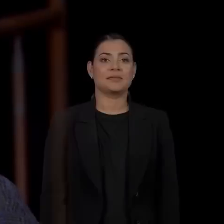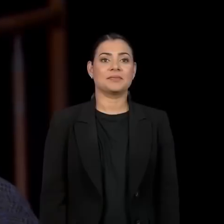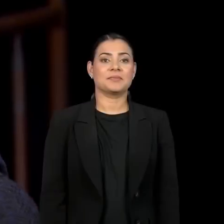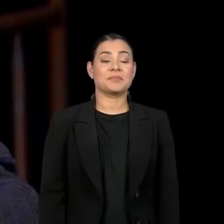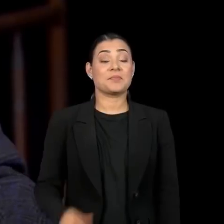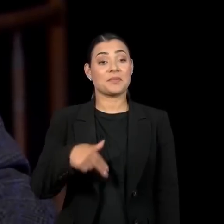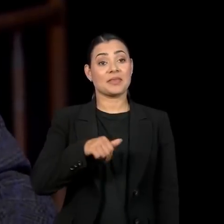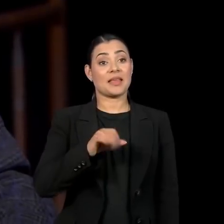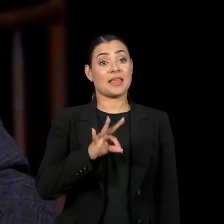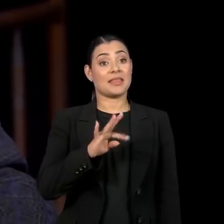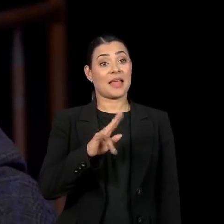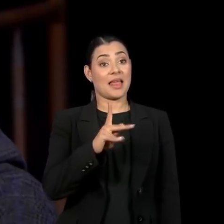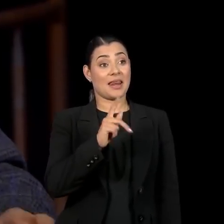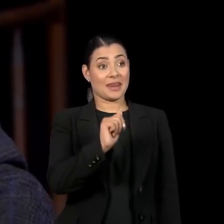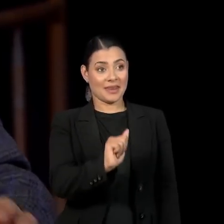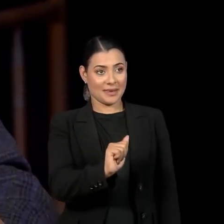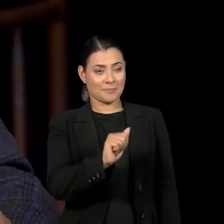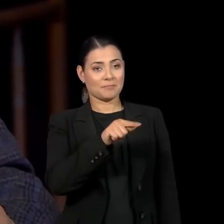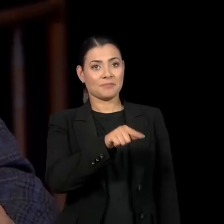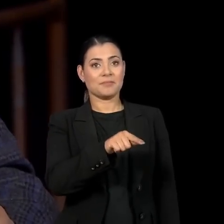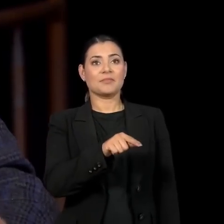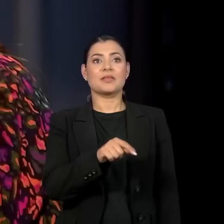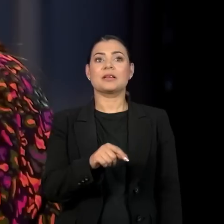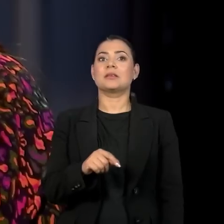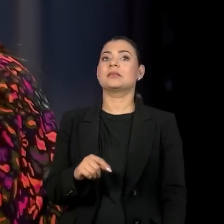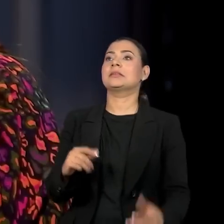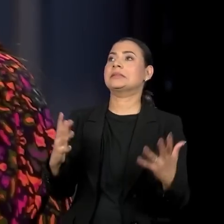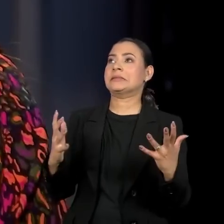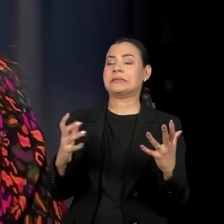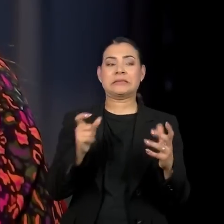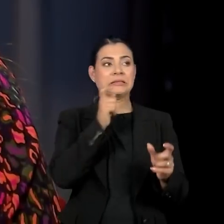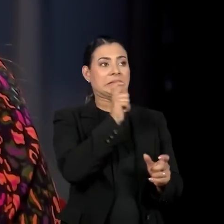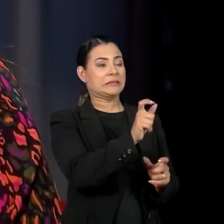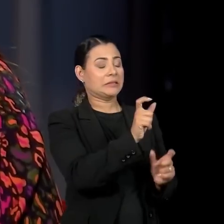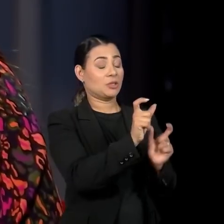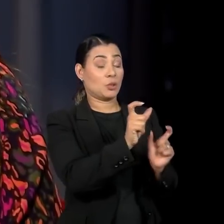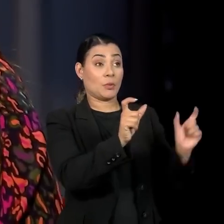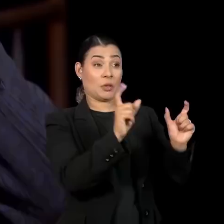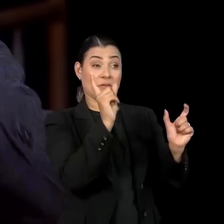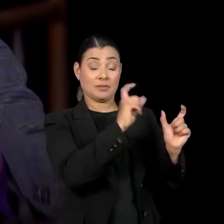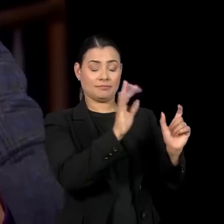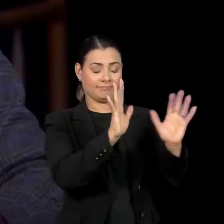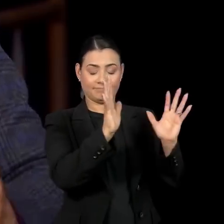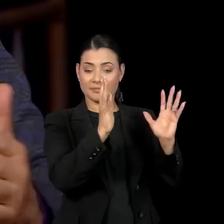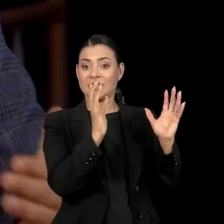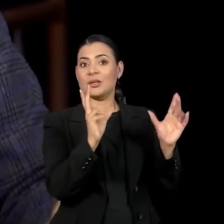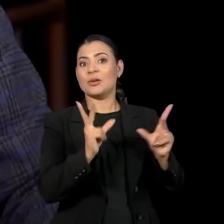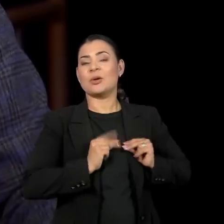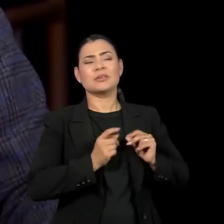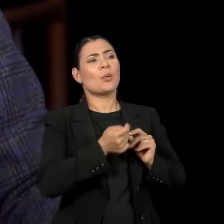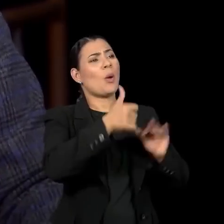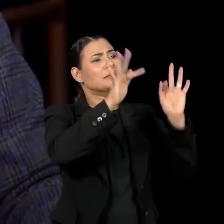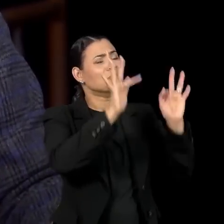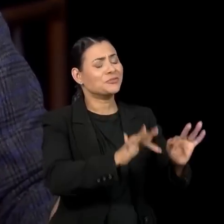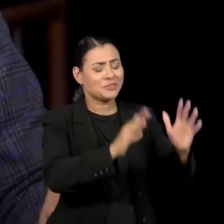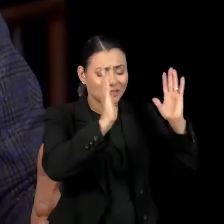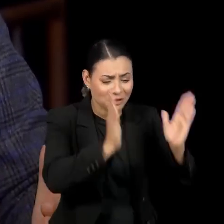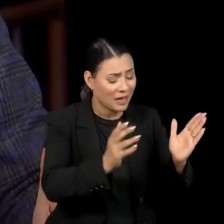Natália Zinkiewicz, me diga. Jankiewicz. Deus, agora que nós estamos chegando